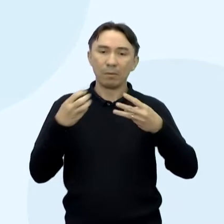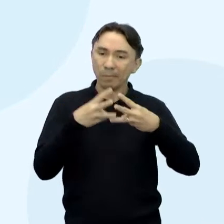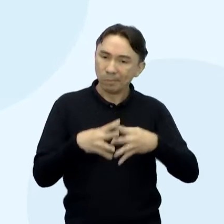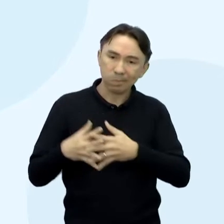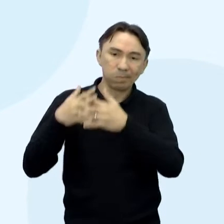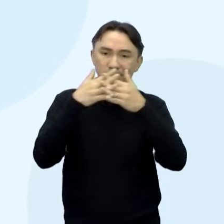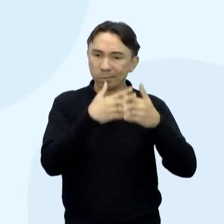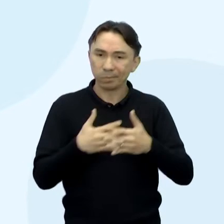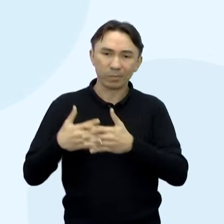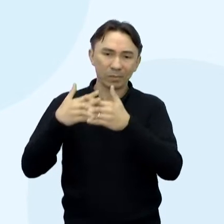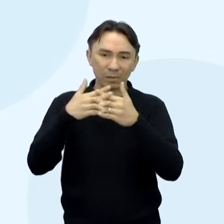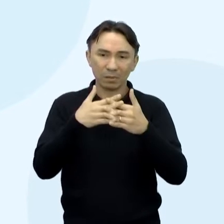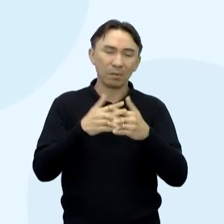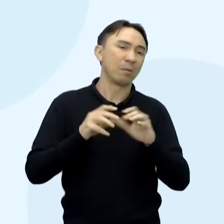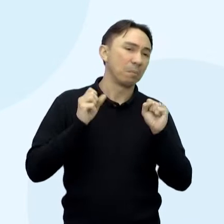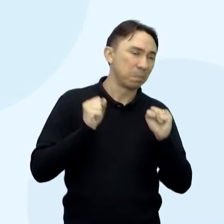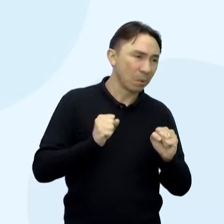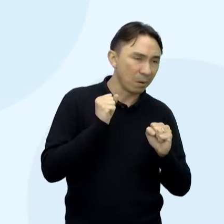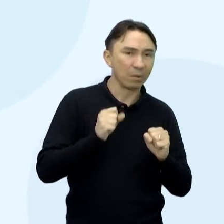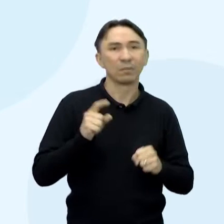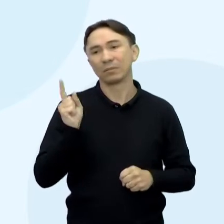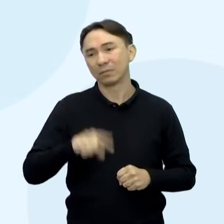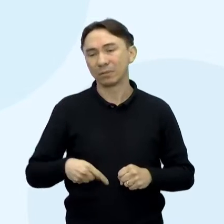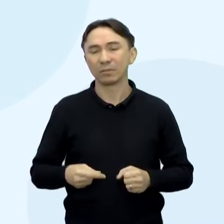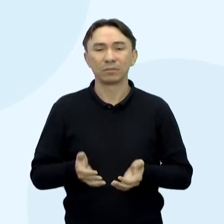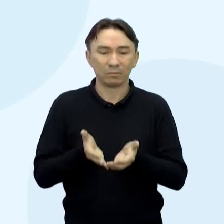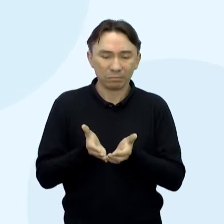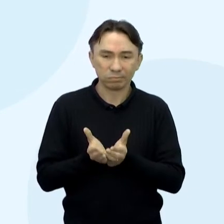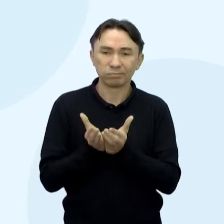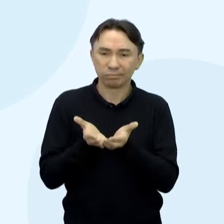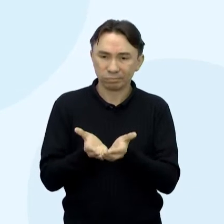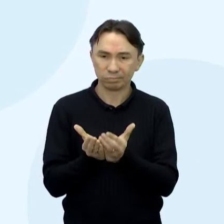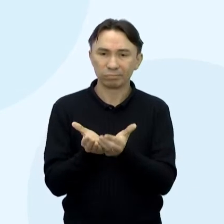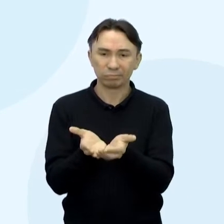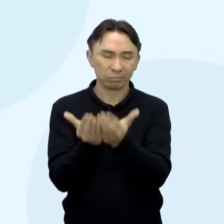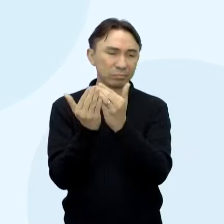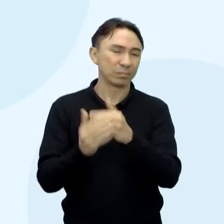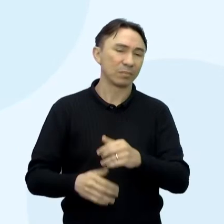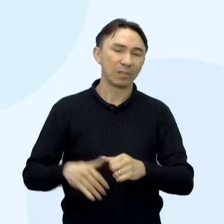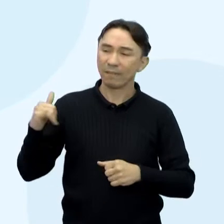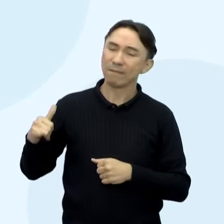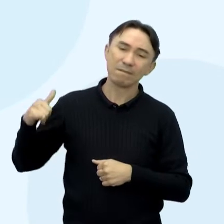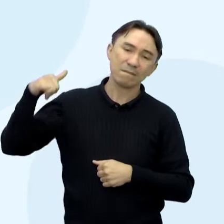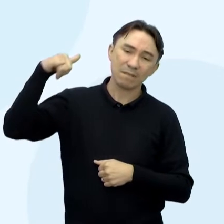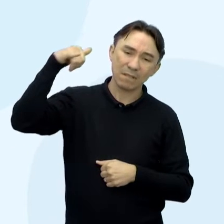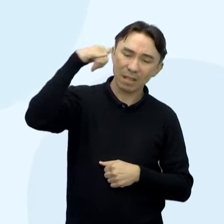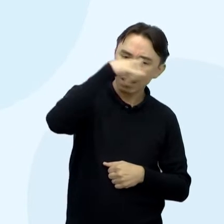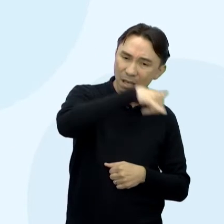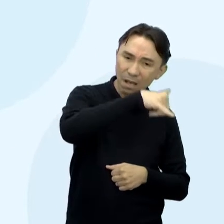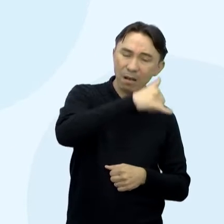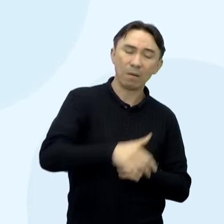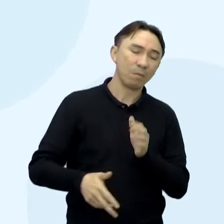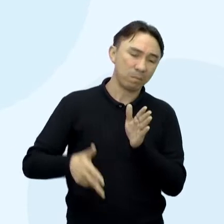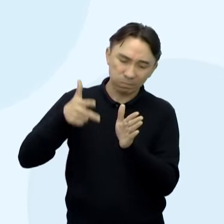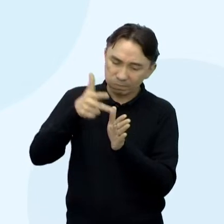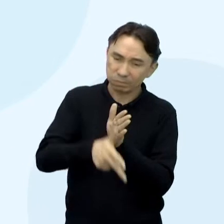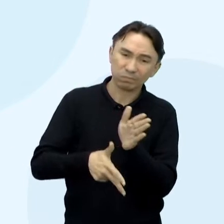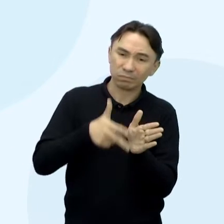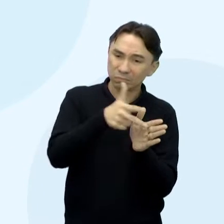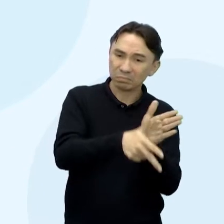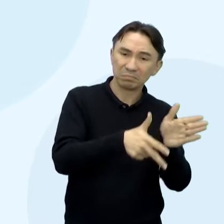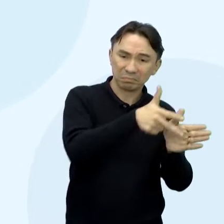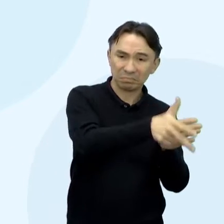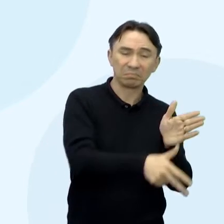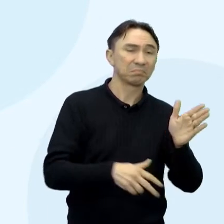Pode ter se transportado por navio, por avião, por trem, pode ter sido uma odisseia aí, tá?